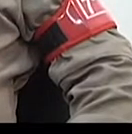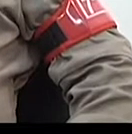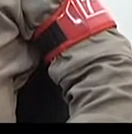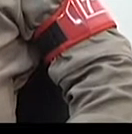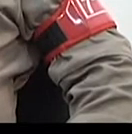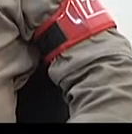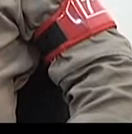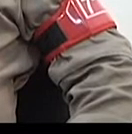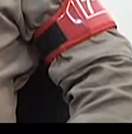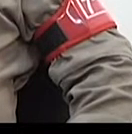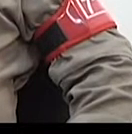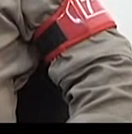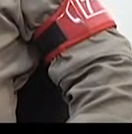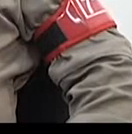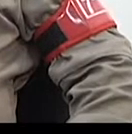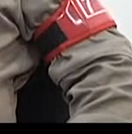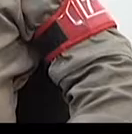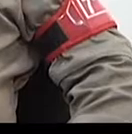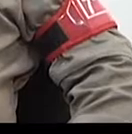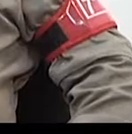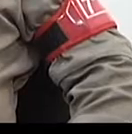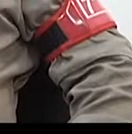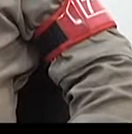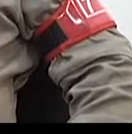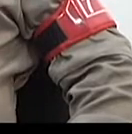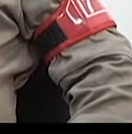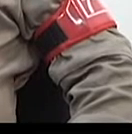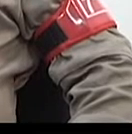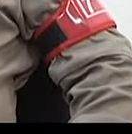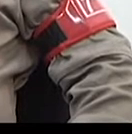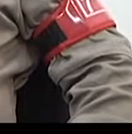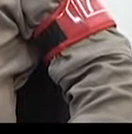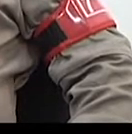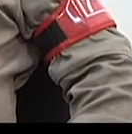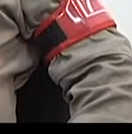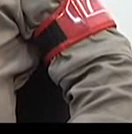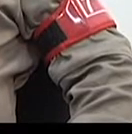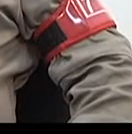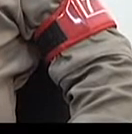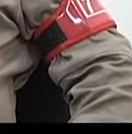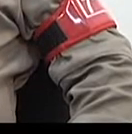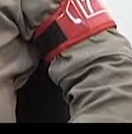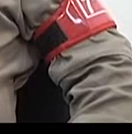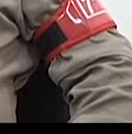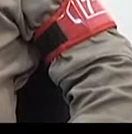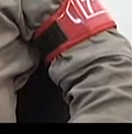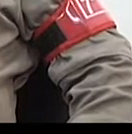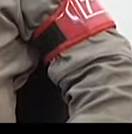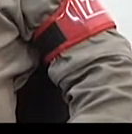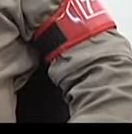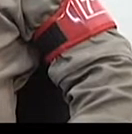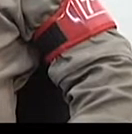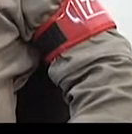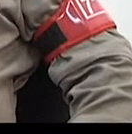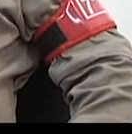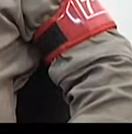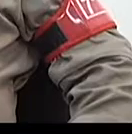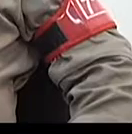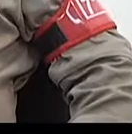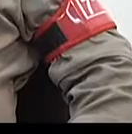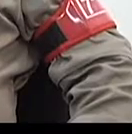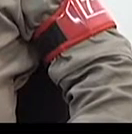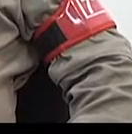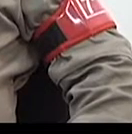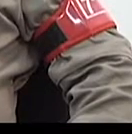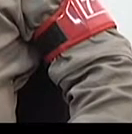B, os líquidos inflamáveis, ou classe C, os princípios de incêndio em equipamentos